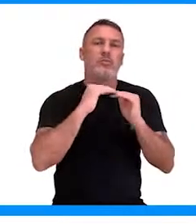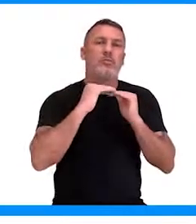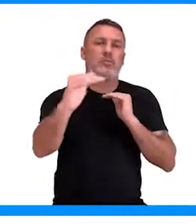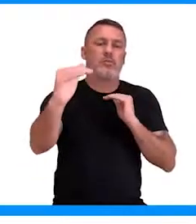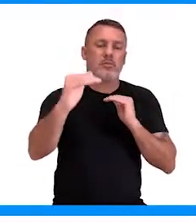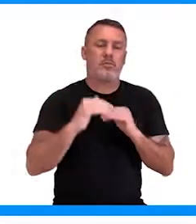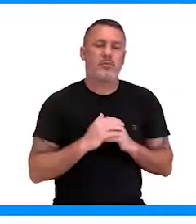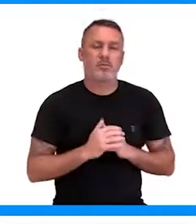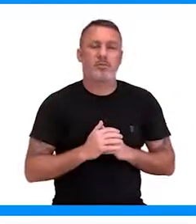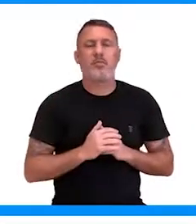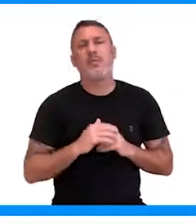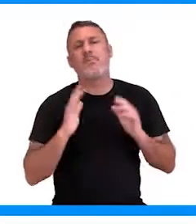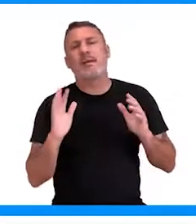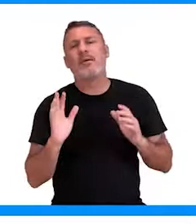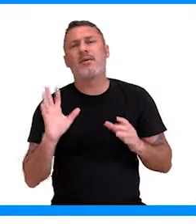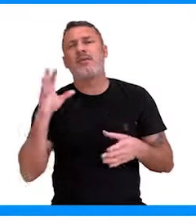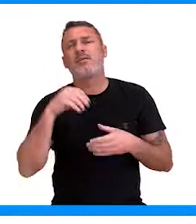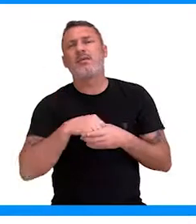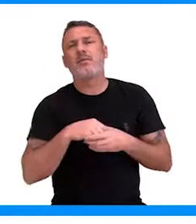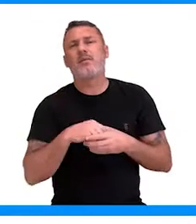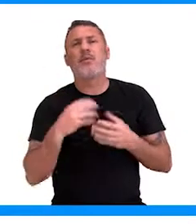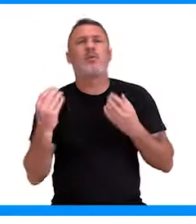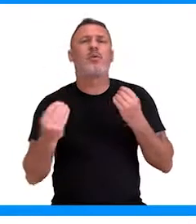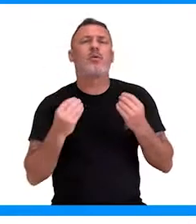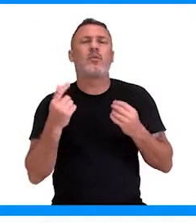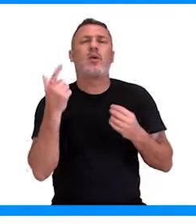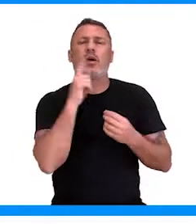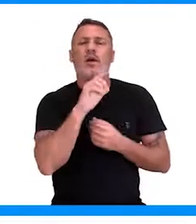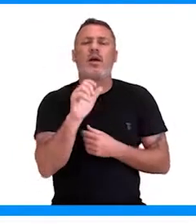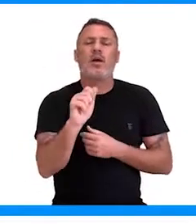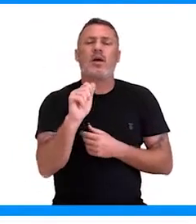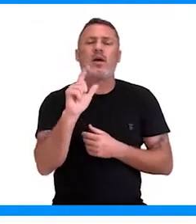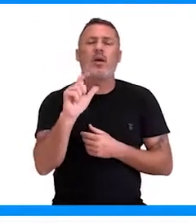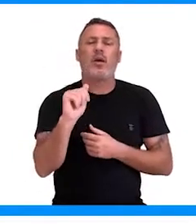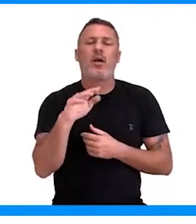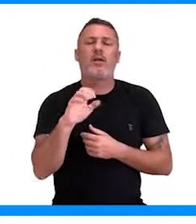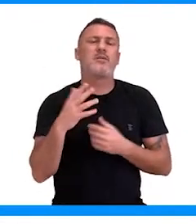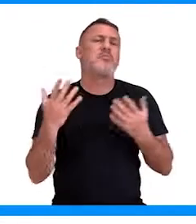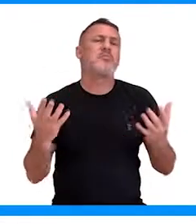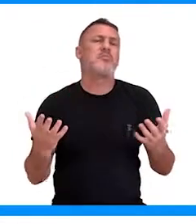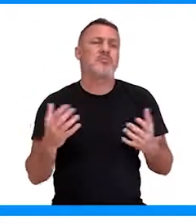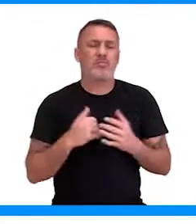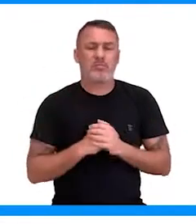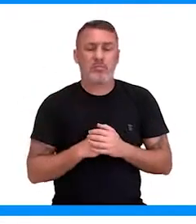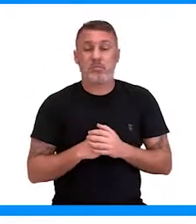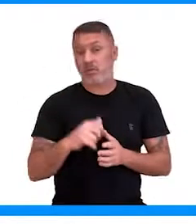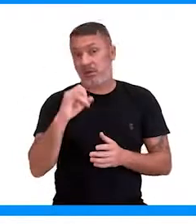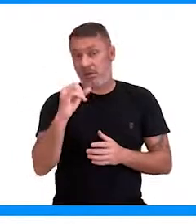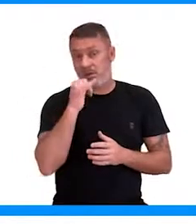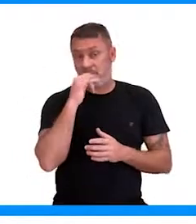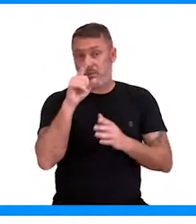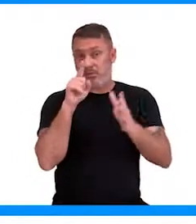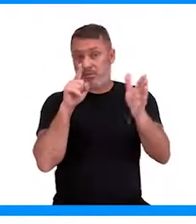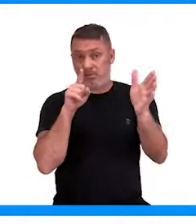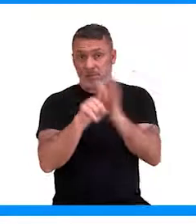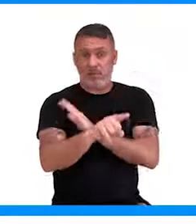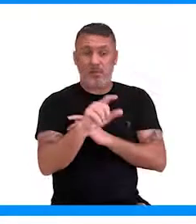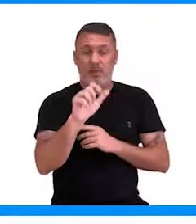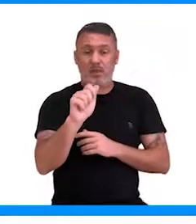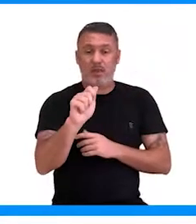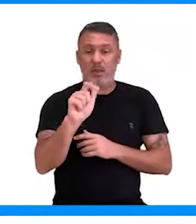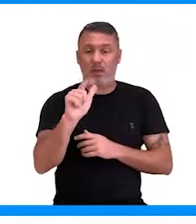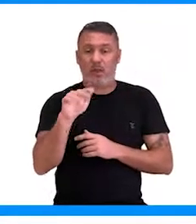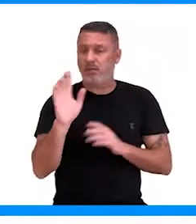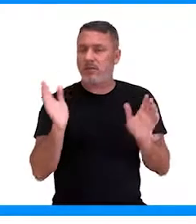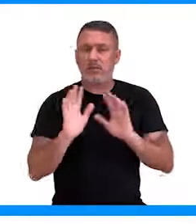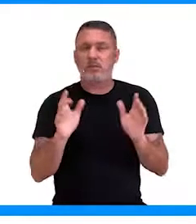qual o meu interesse em ter uma equação dessa, de alcance? Porque e se ao invés de perguntar o